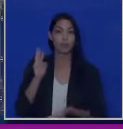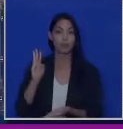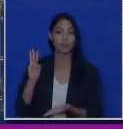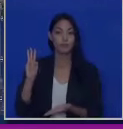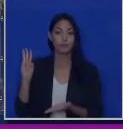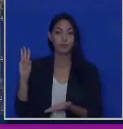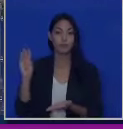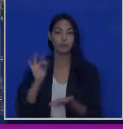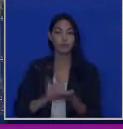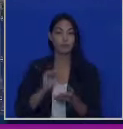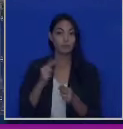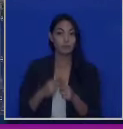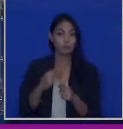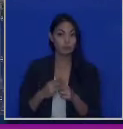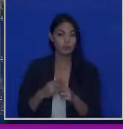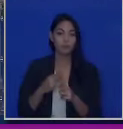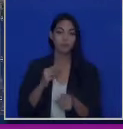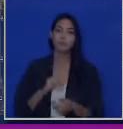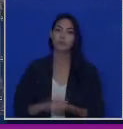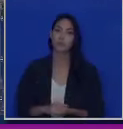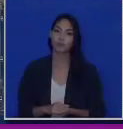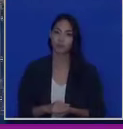acessar